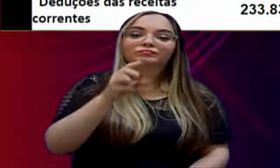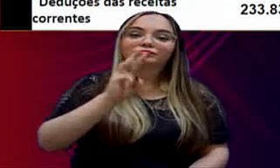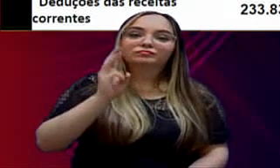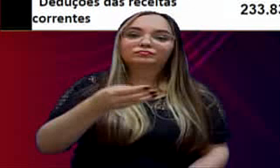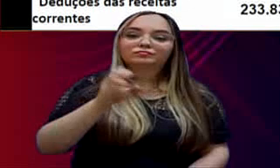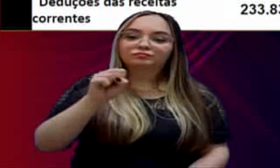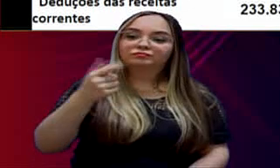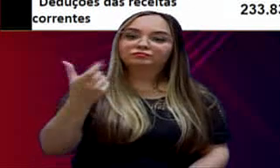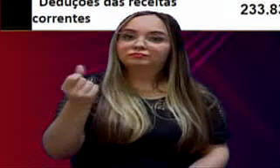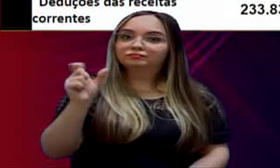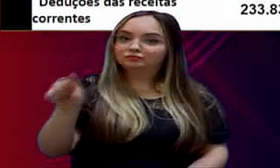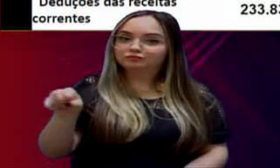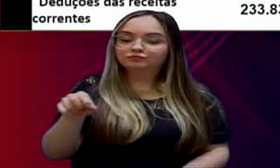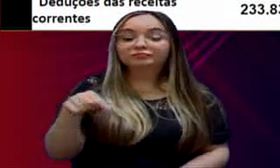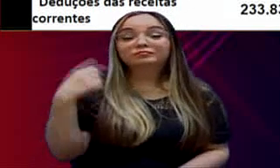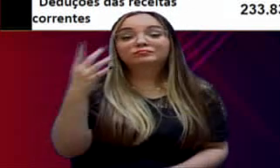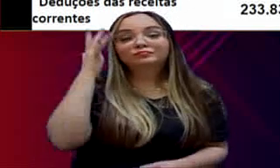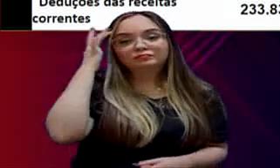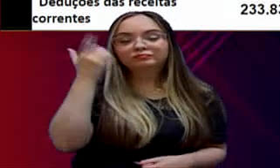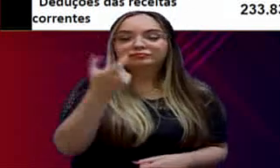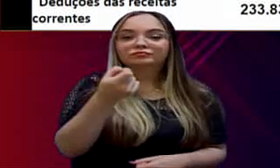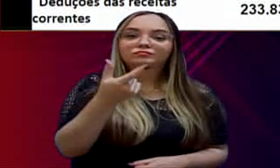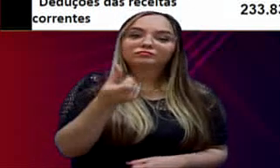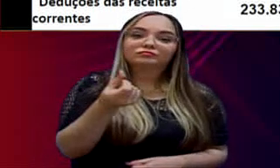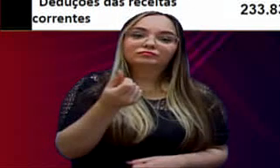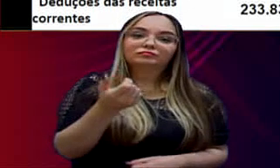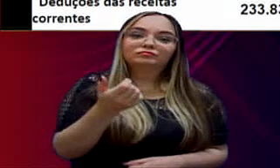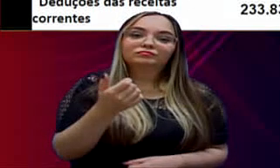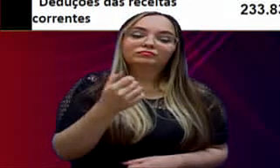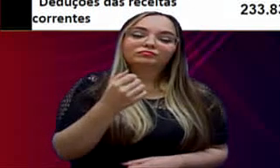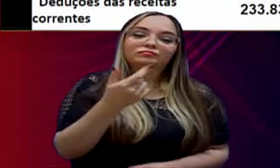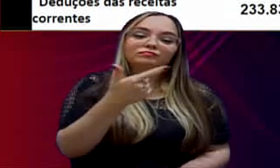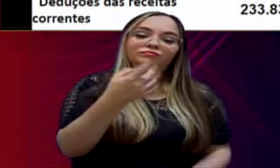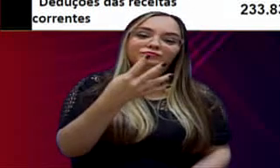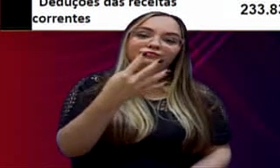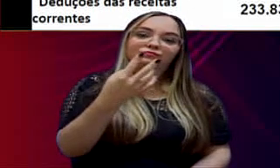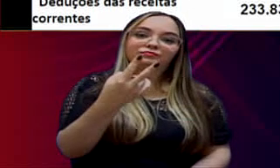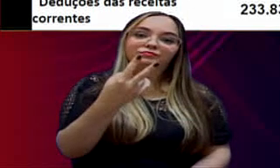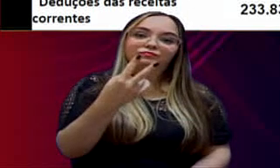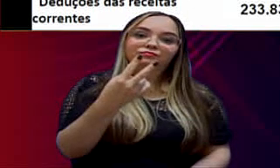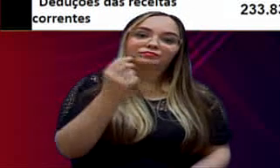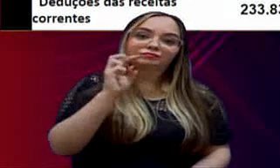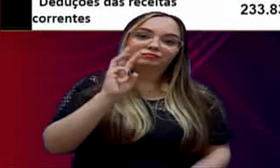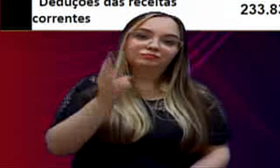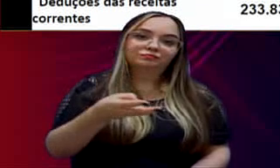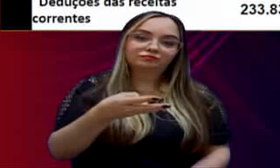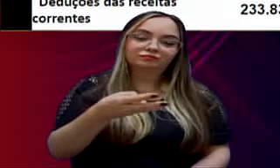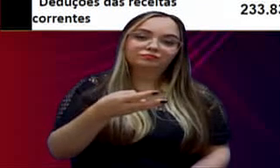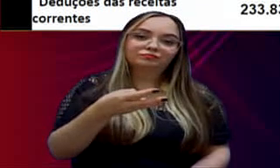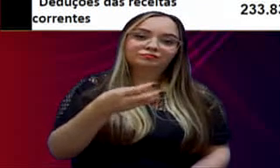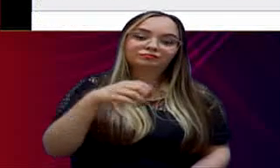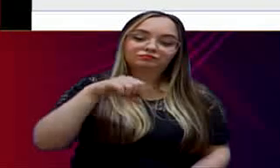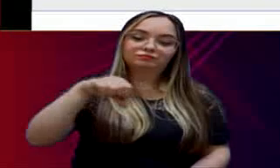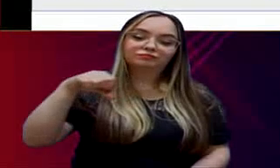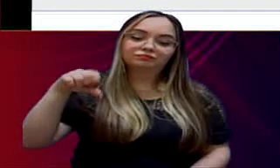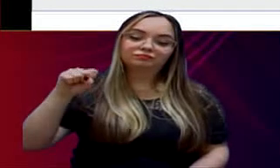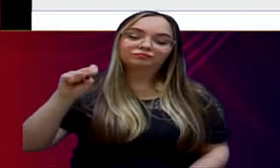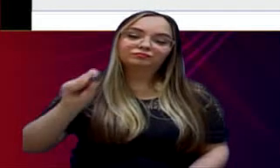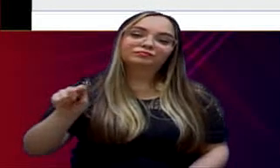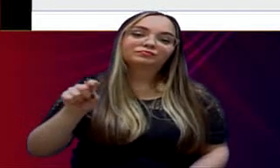mil Estimativa 2026 de 248 milhões 998